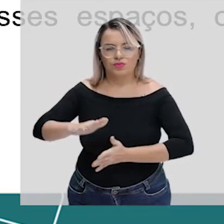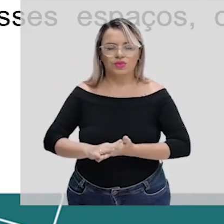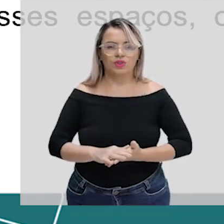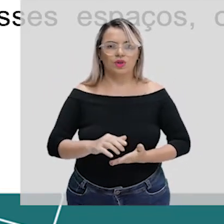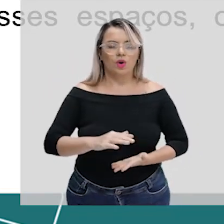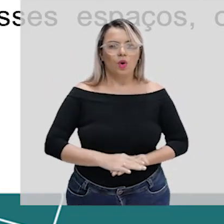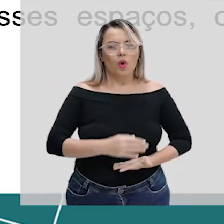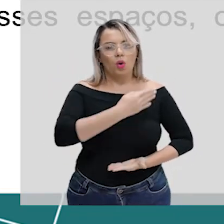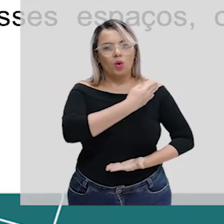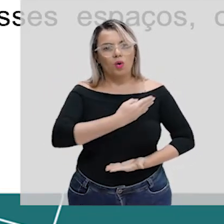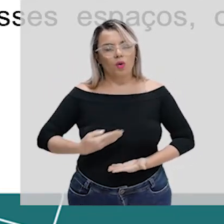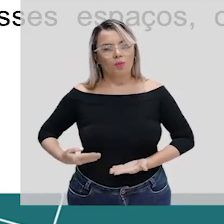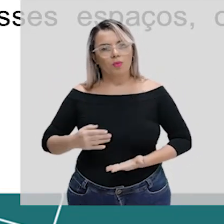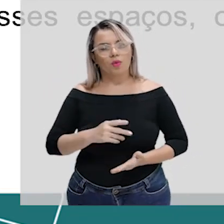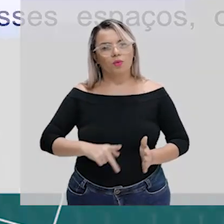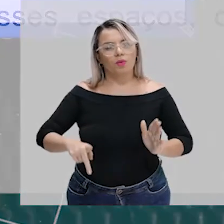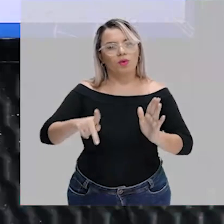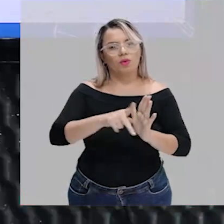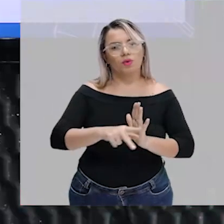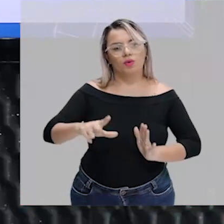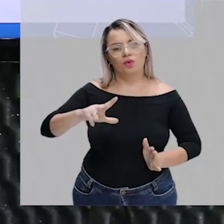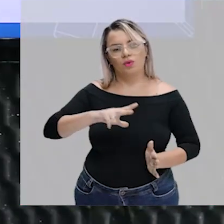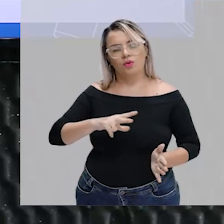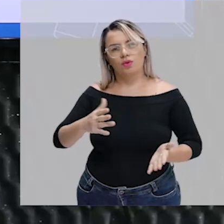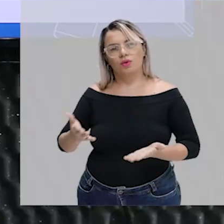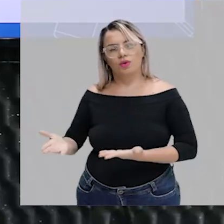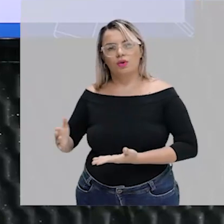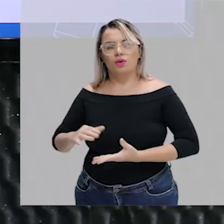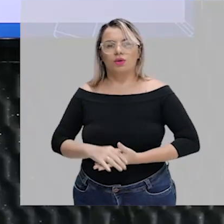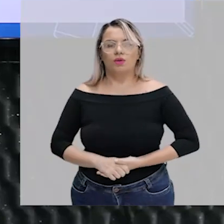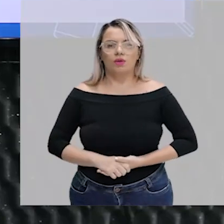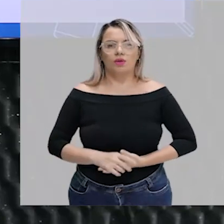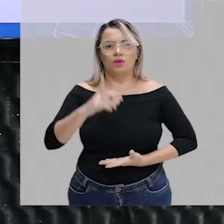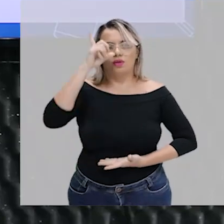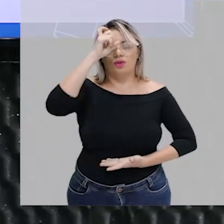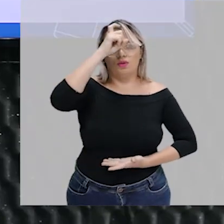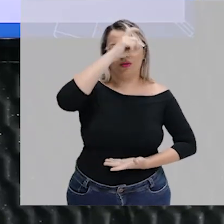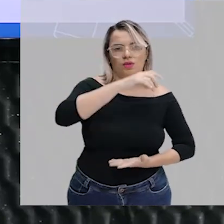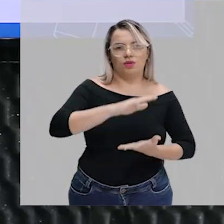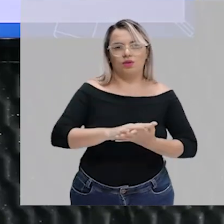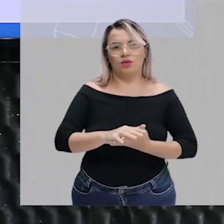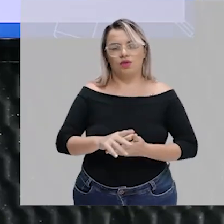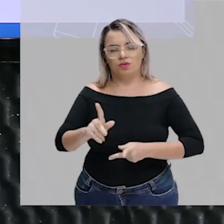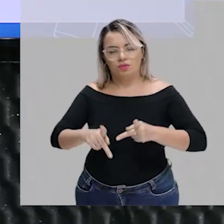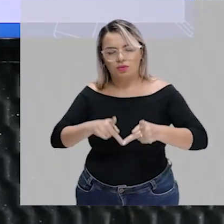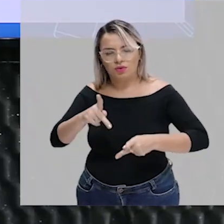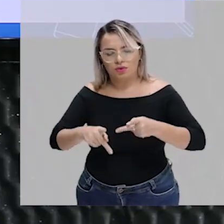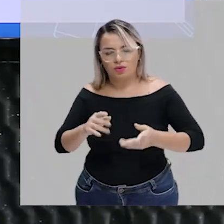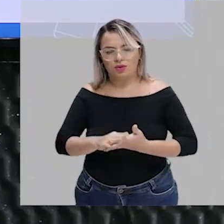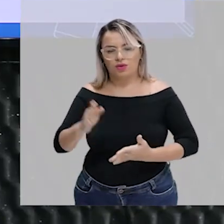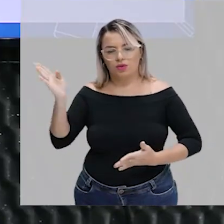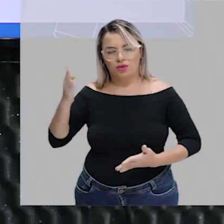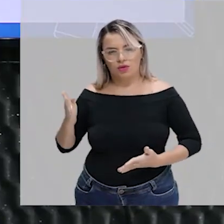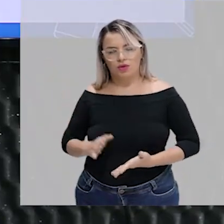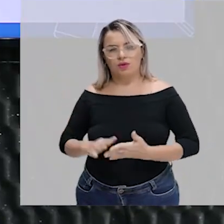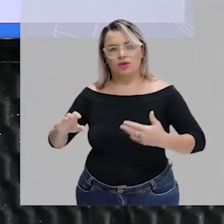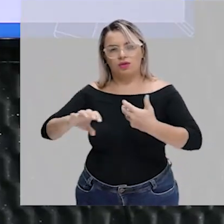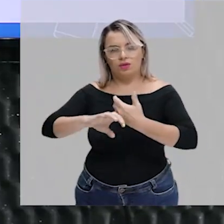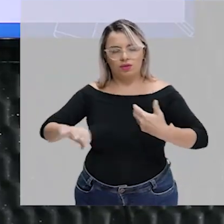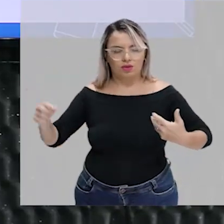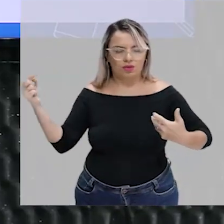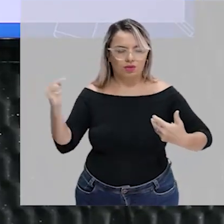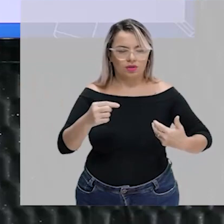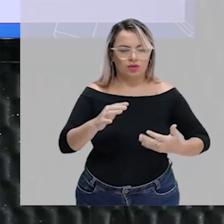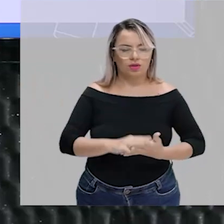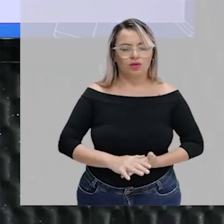privado. Como eu falei para ti, é uma dificuldade do povo brasileiro, segundo Sérgio Buarque de Holanda, separar a esfera privada e a esfera pública, né? Aquilo